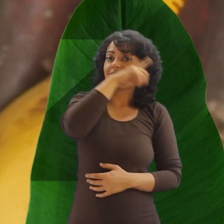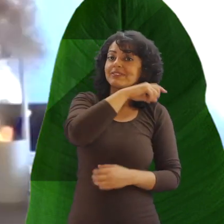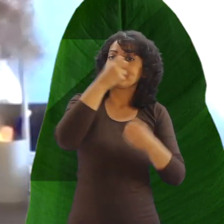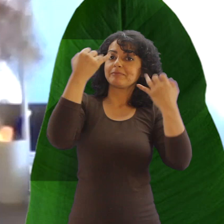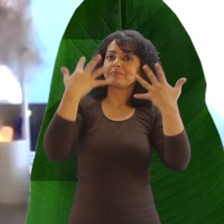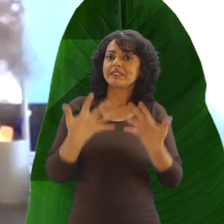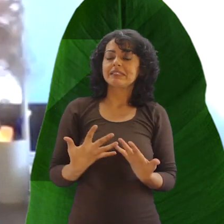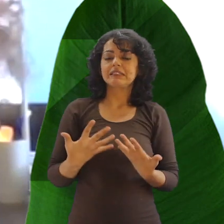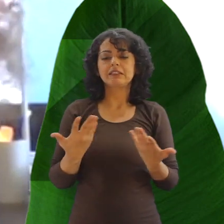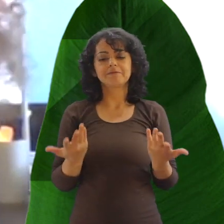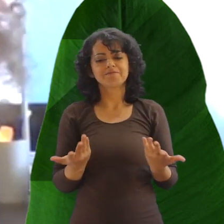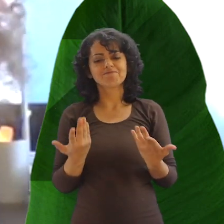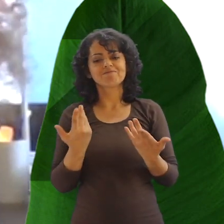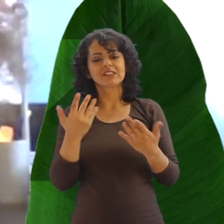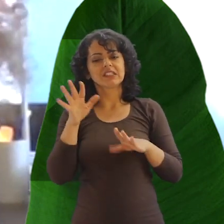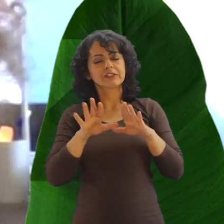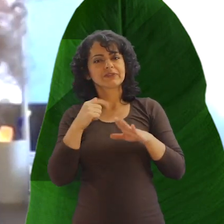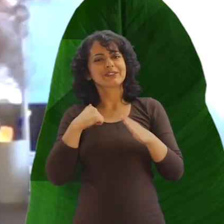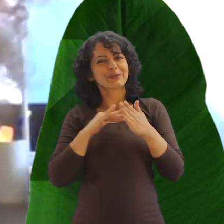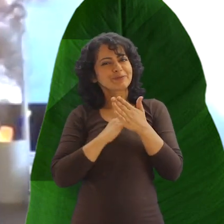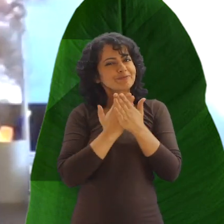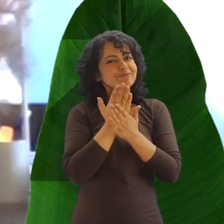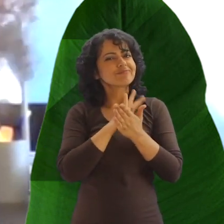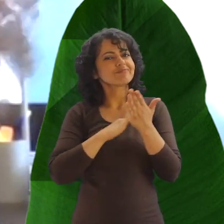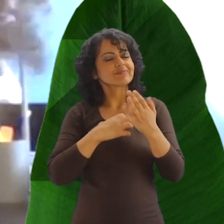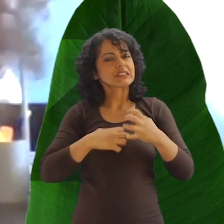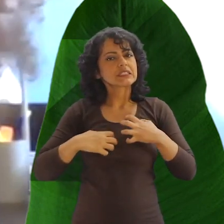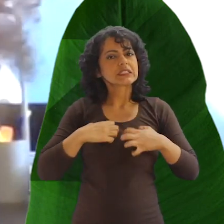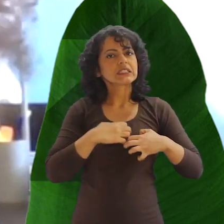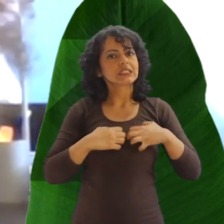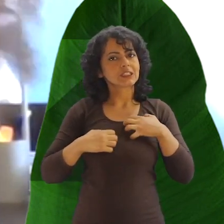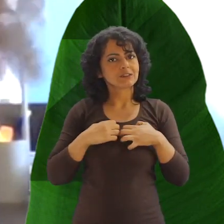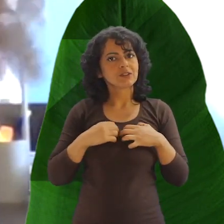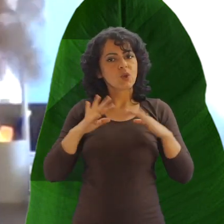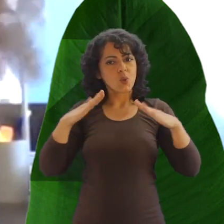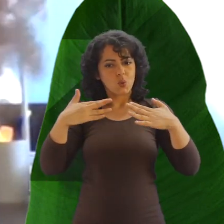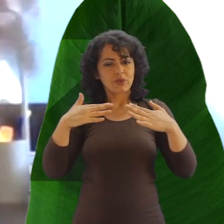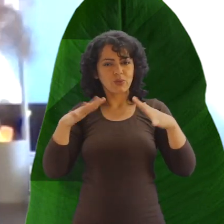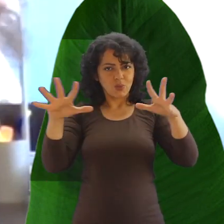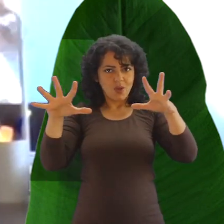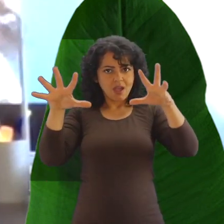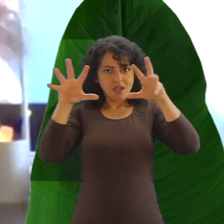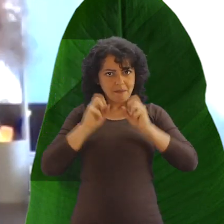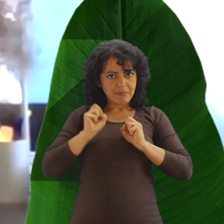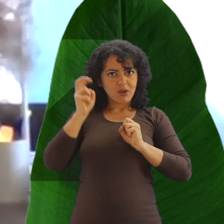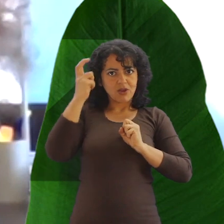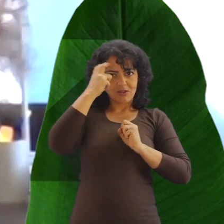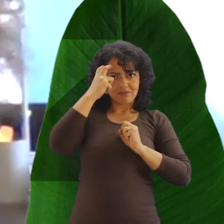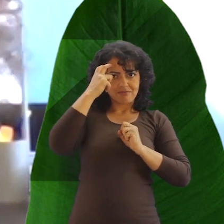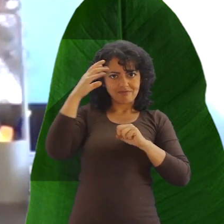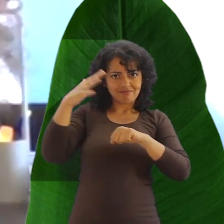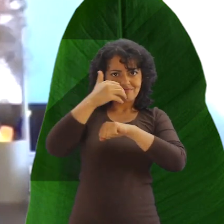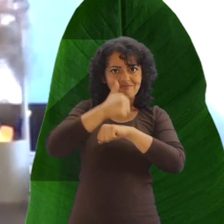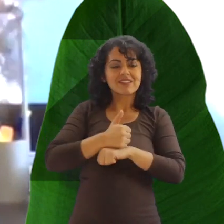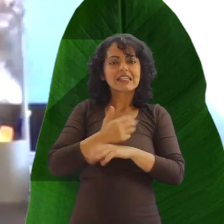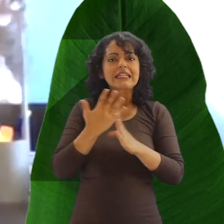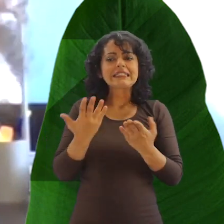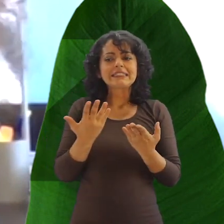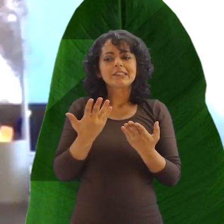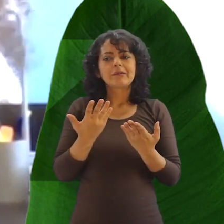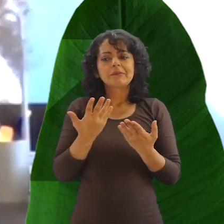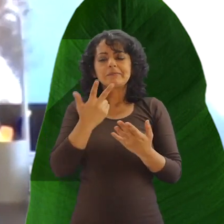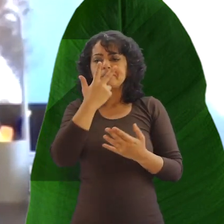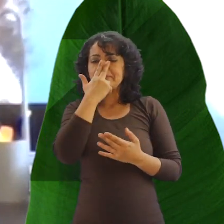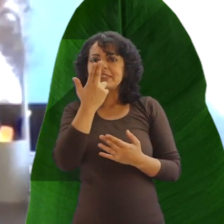tocar. O que eu fico incomodada com o tema, com a questão da apropriação cultural, está nesse lugar que me parece,